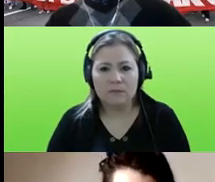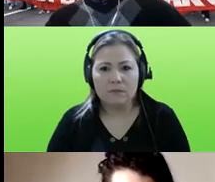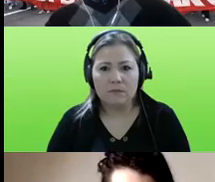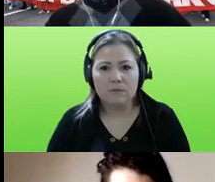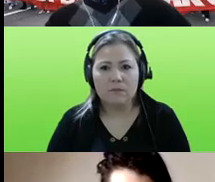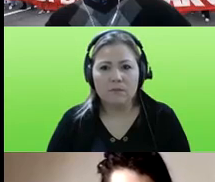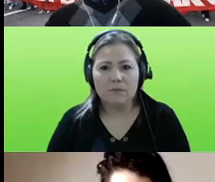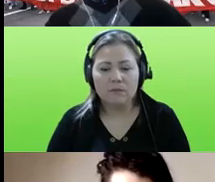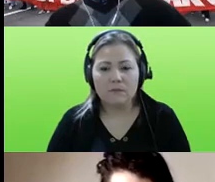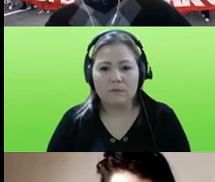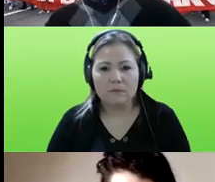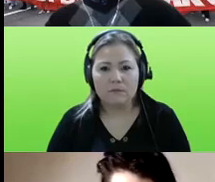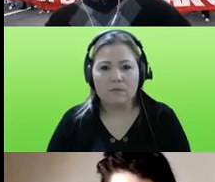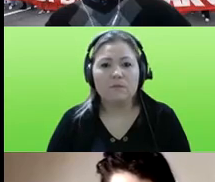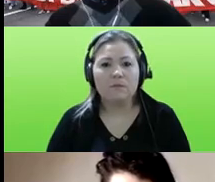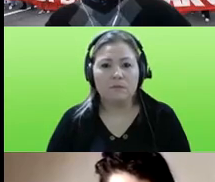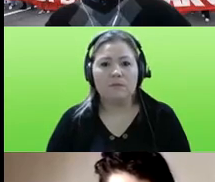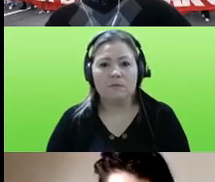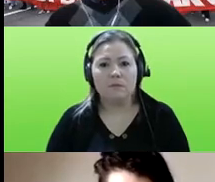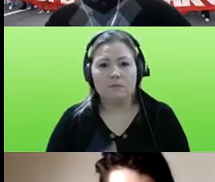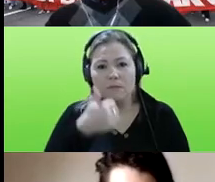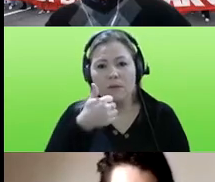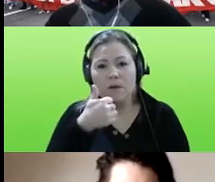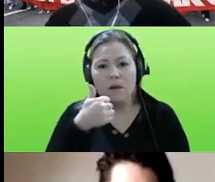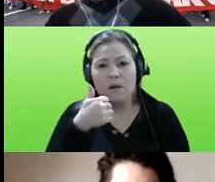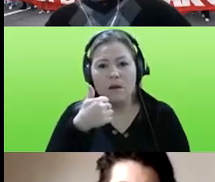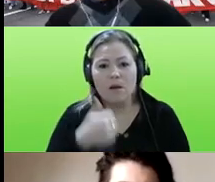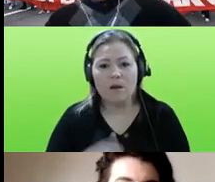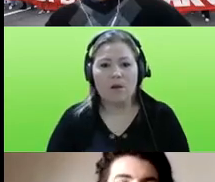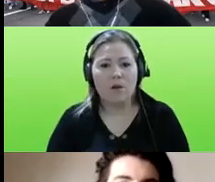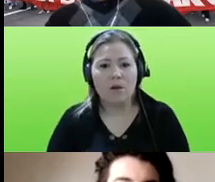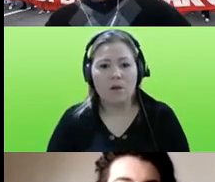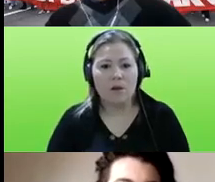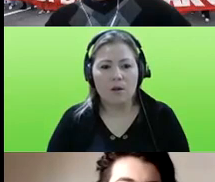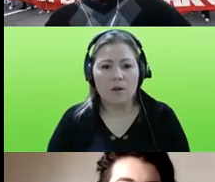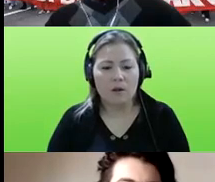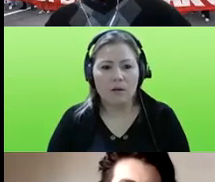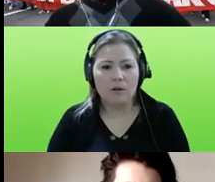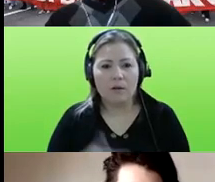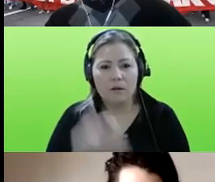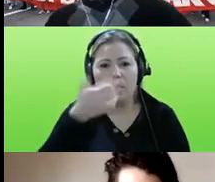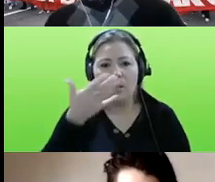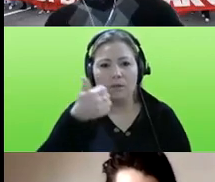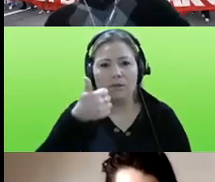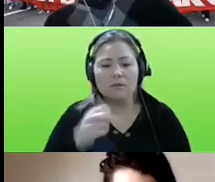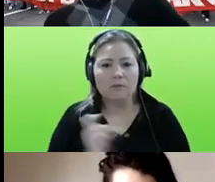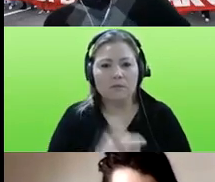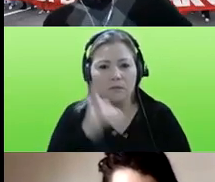Uhum. E agora? Está saindo? Agora sim.